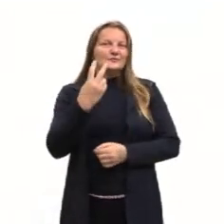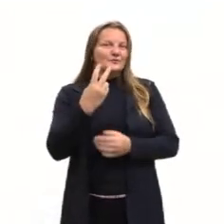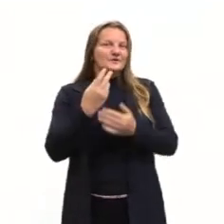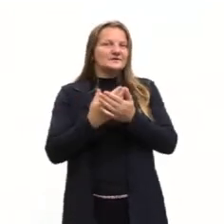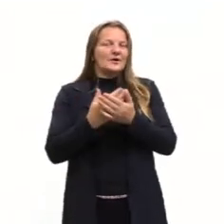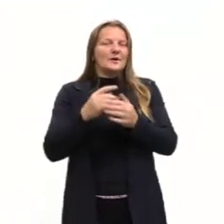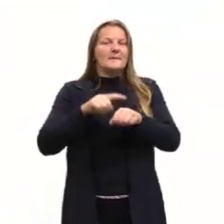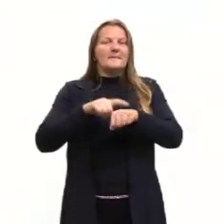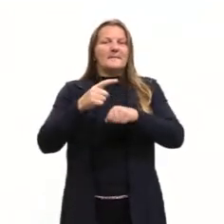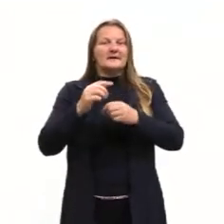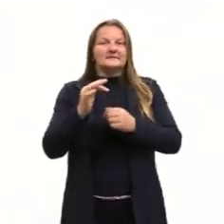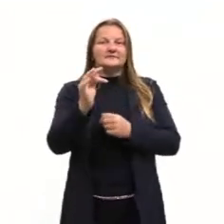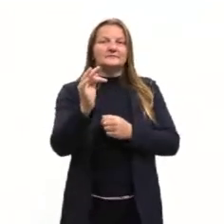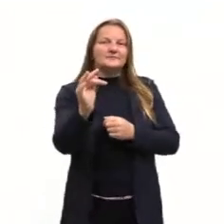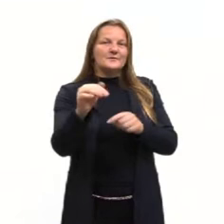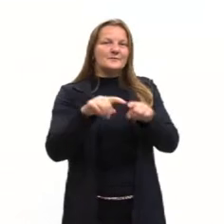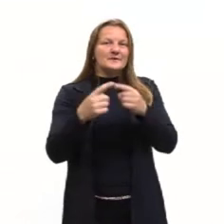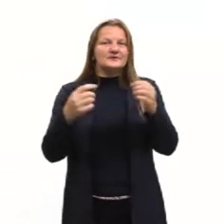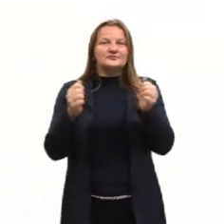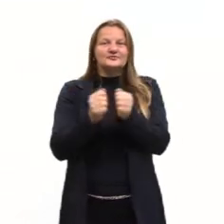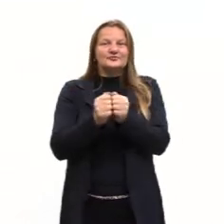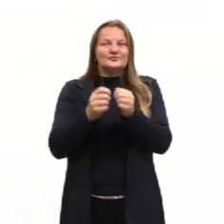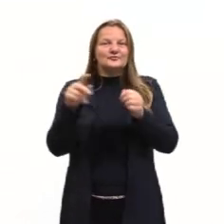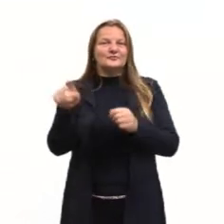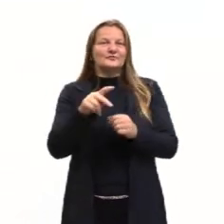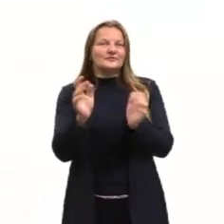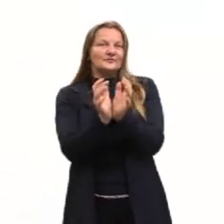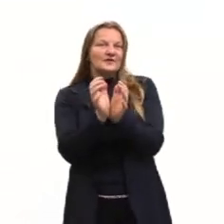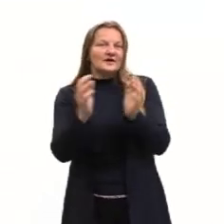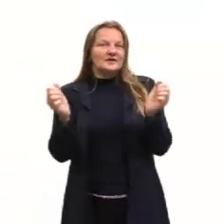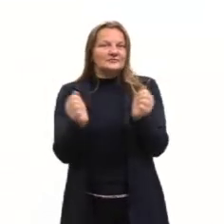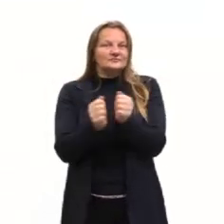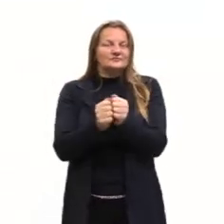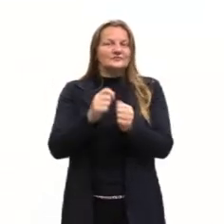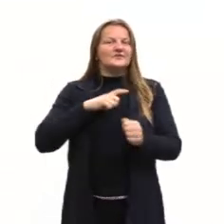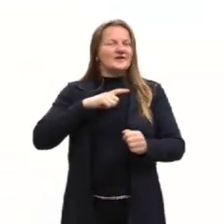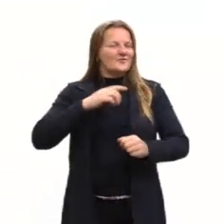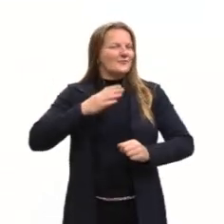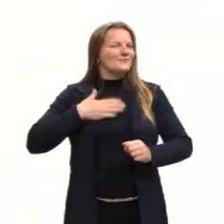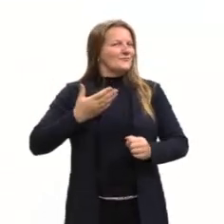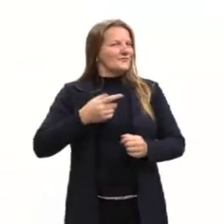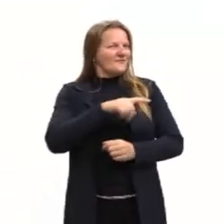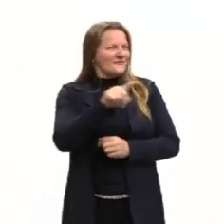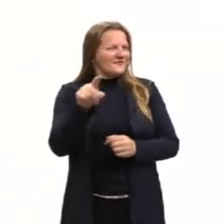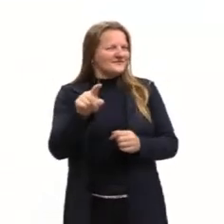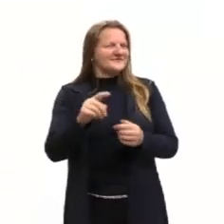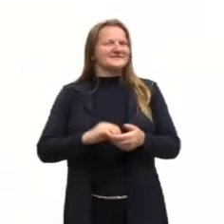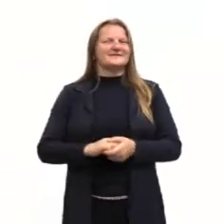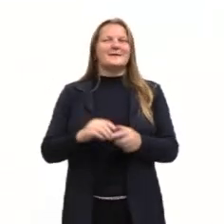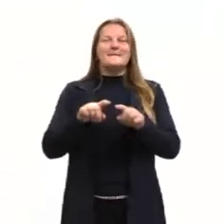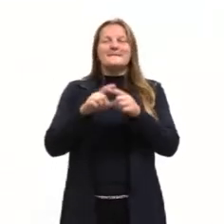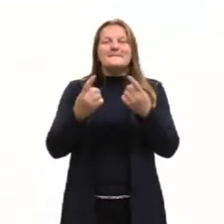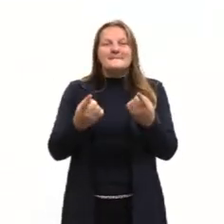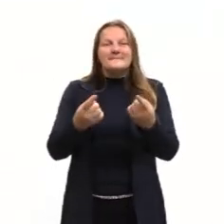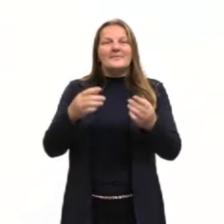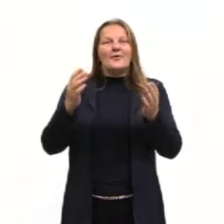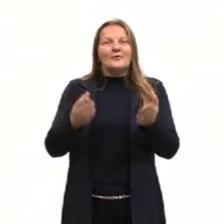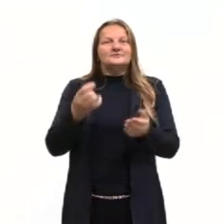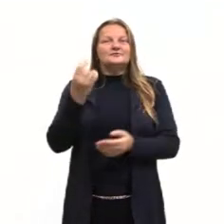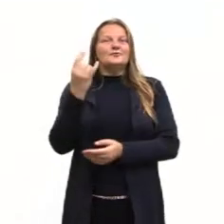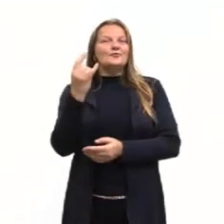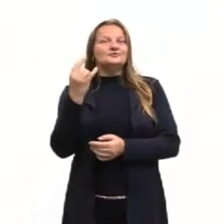aulas mais adiante, que vai ser em conjunto com outros colegas. Tem surpresa boa chegando aí. Mas como é minha última